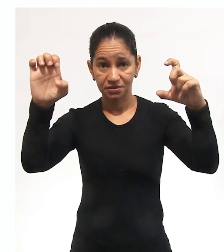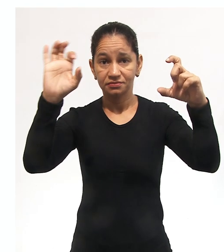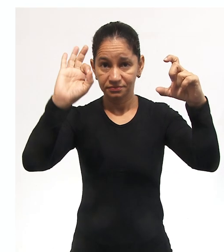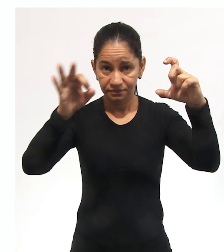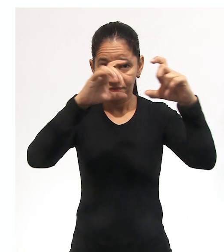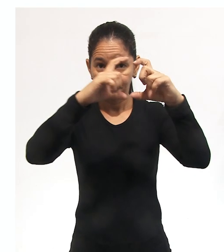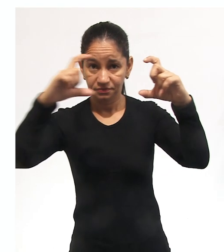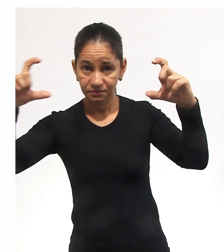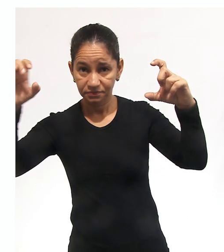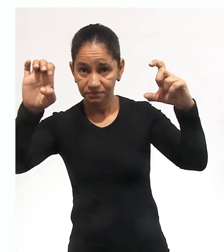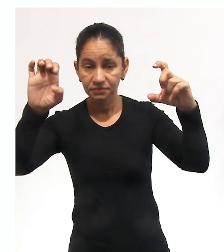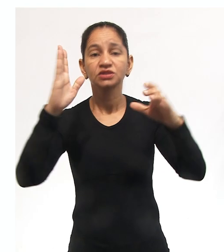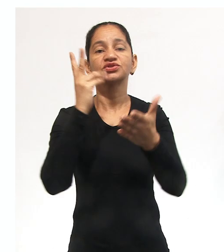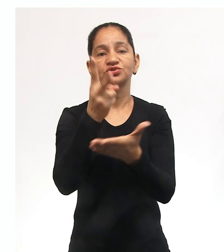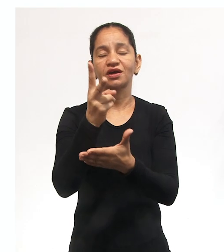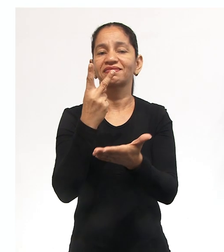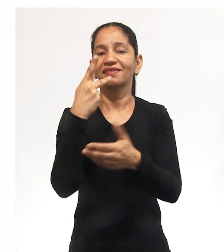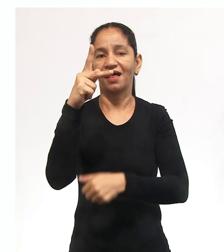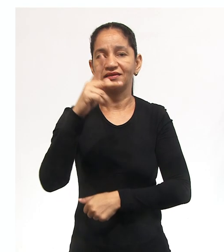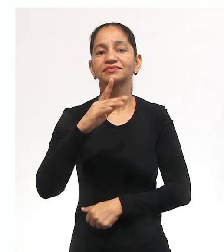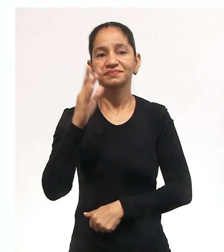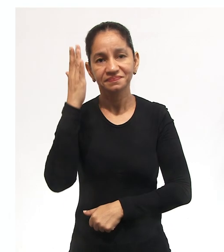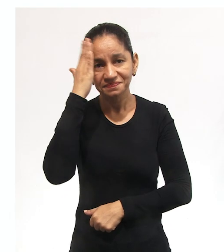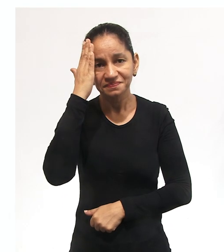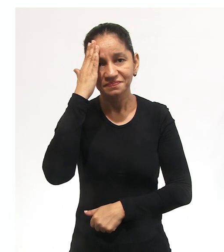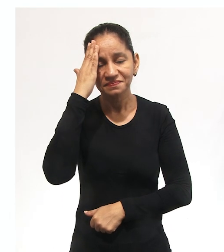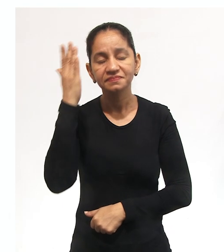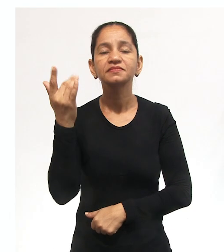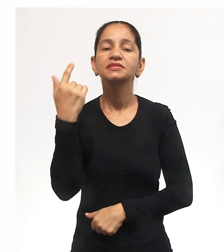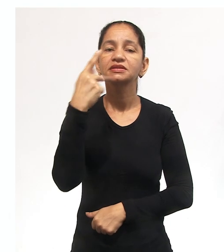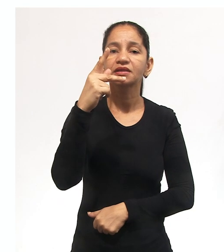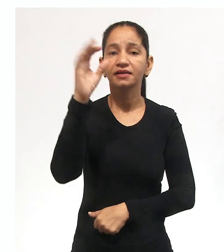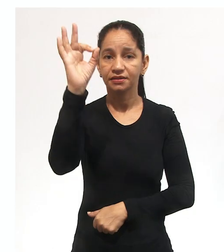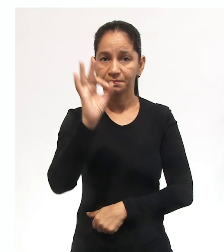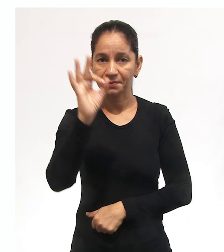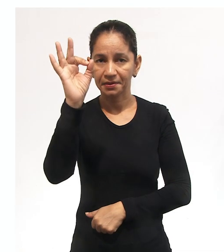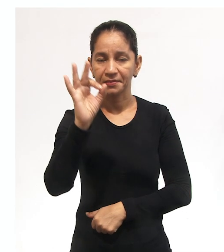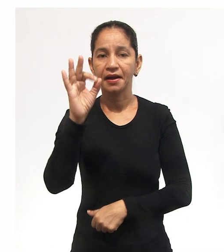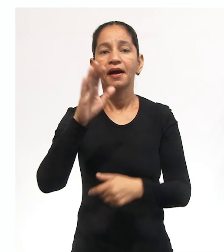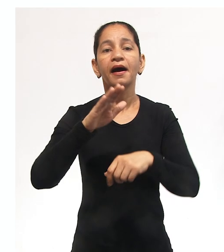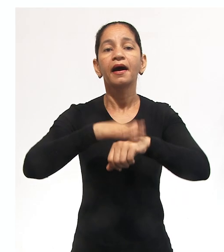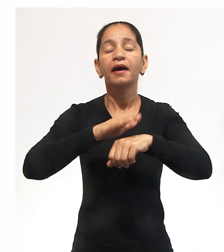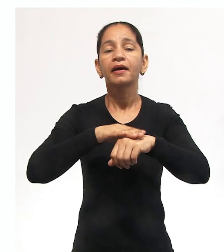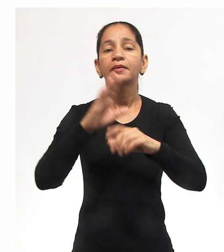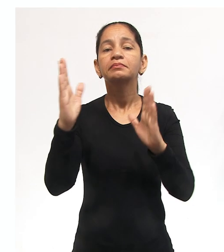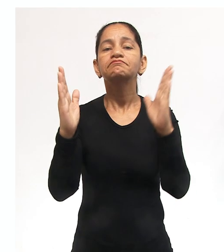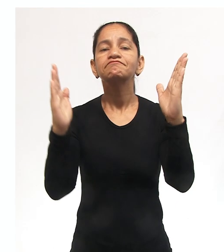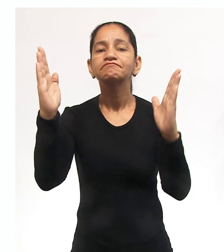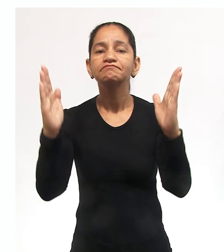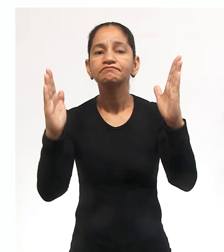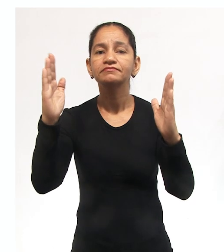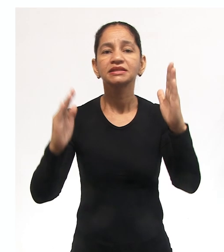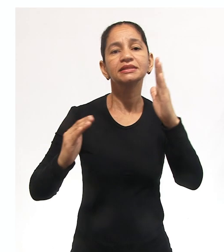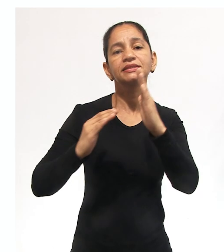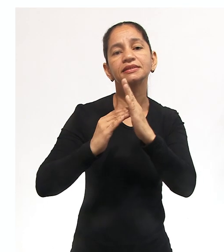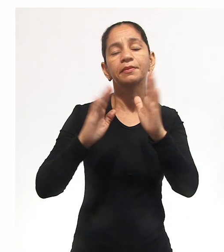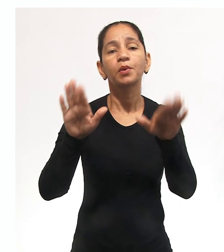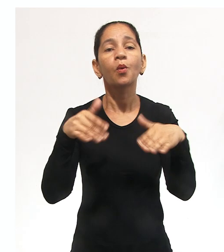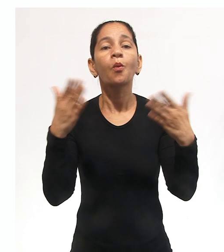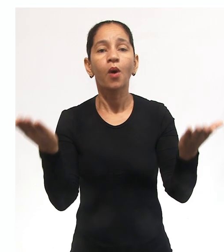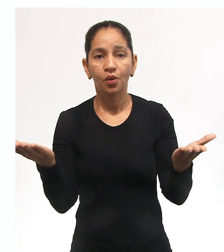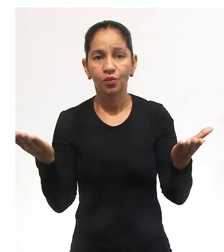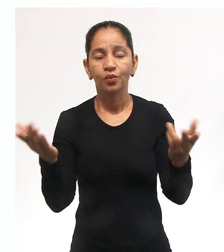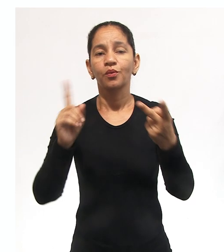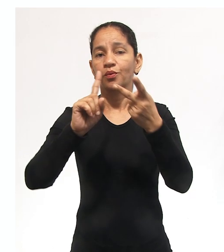né? Então, a gente vai ter aqui a taxa equivalente para a periodicidade Q,